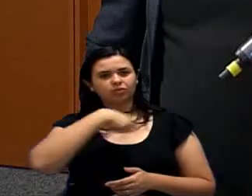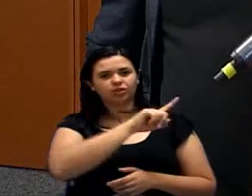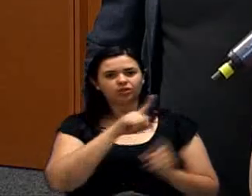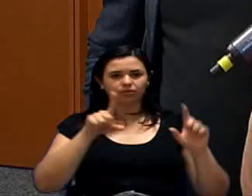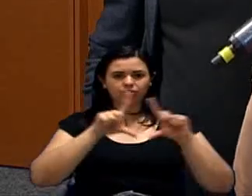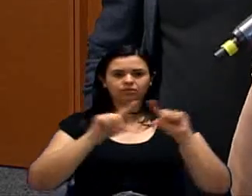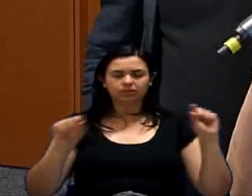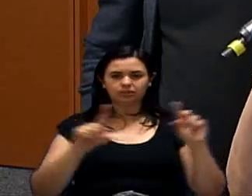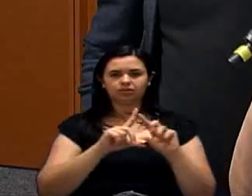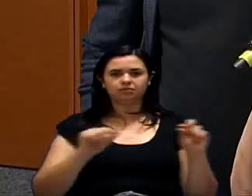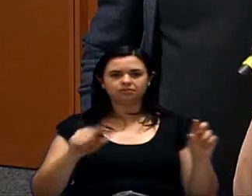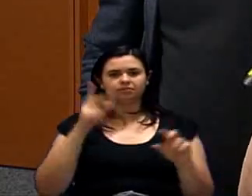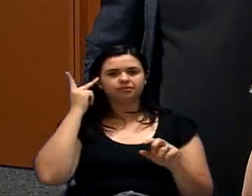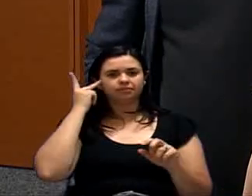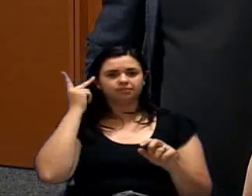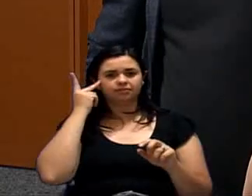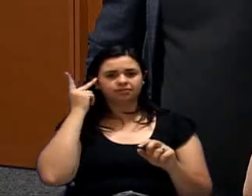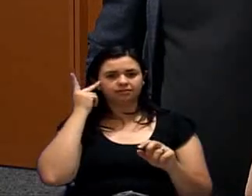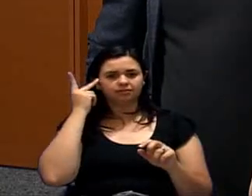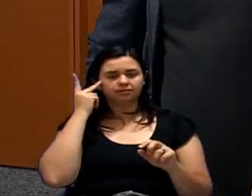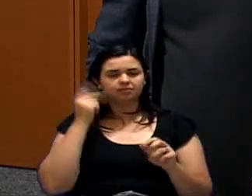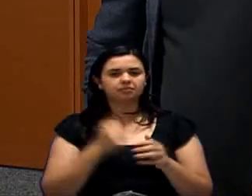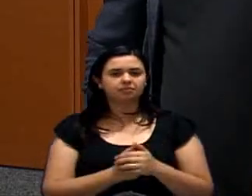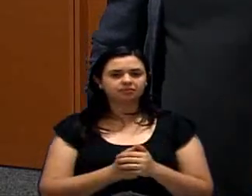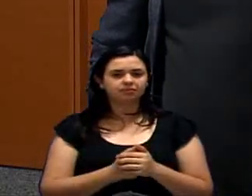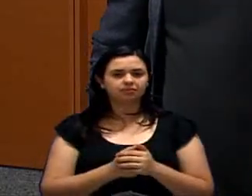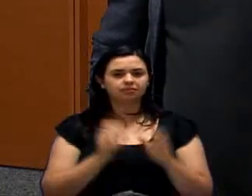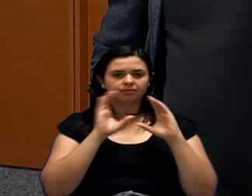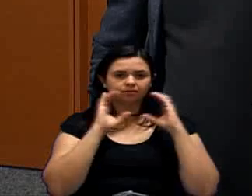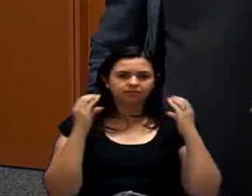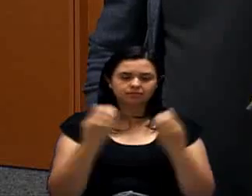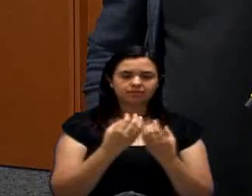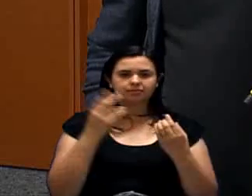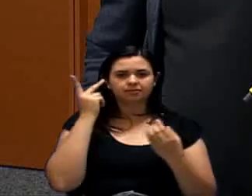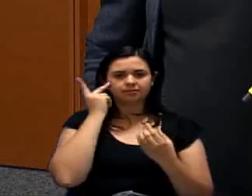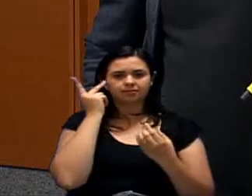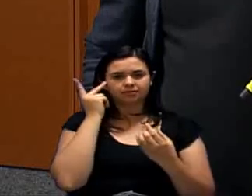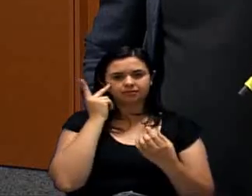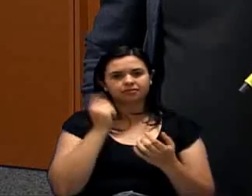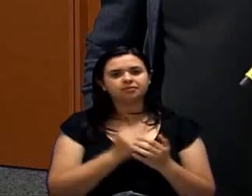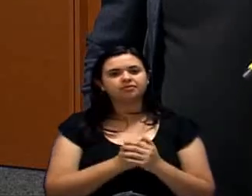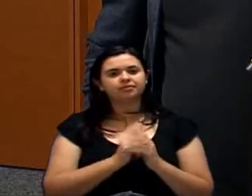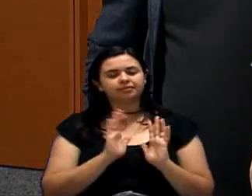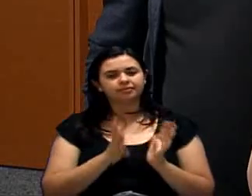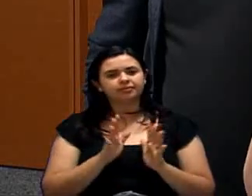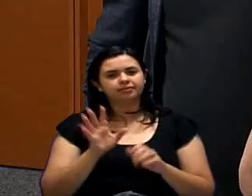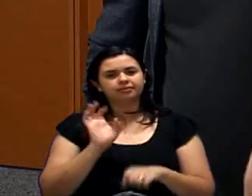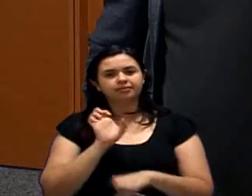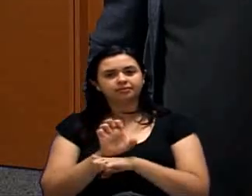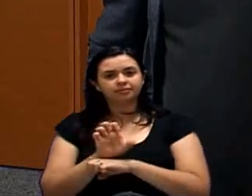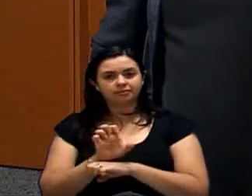São Paulo com o secretário do Estado e os vereadores do Estado de São Paulo,